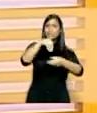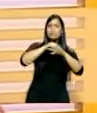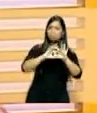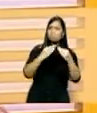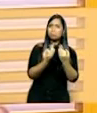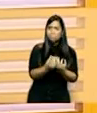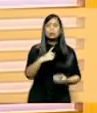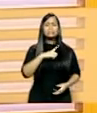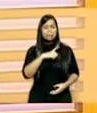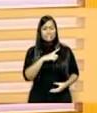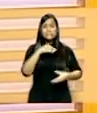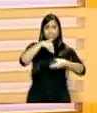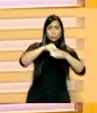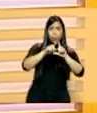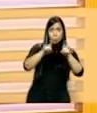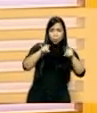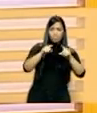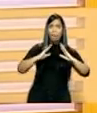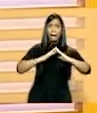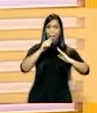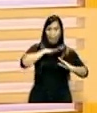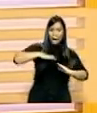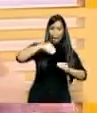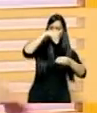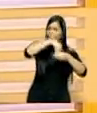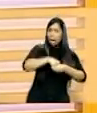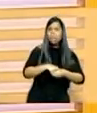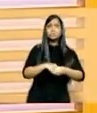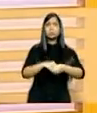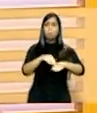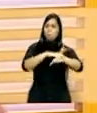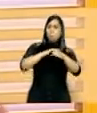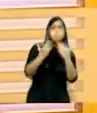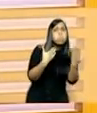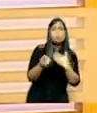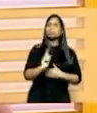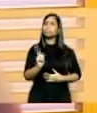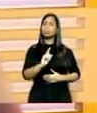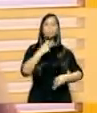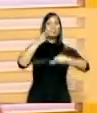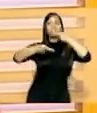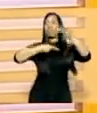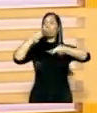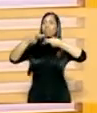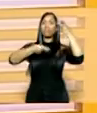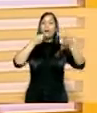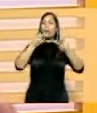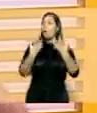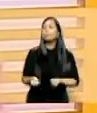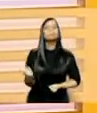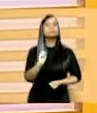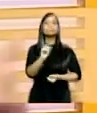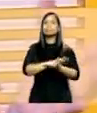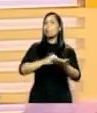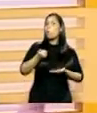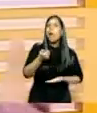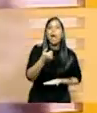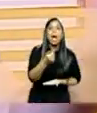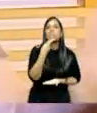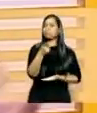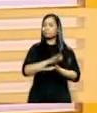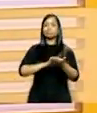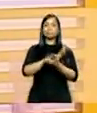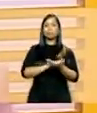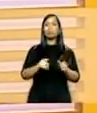né? Dentro de casa, né? As pessoas não estão dialogando, não estão falando muito e ouvindo pouco, ou não falando nada